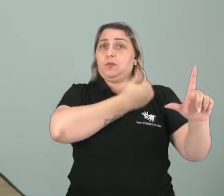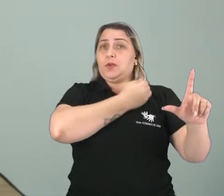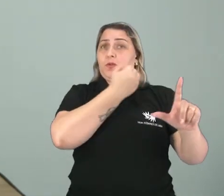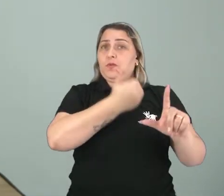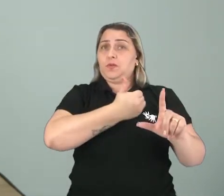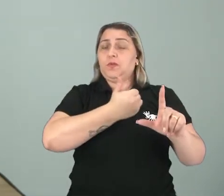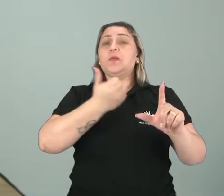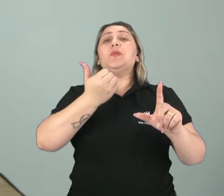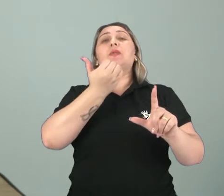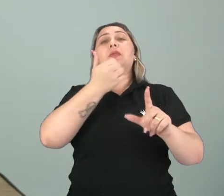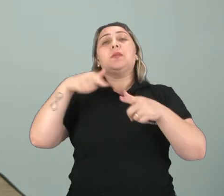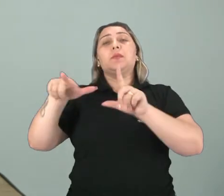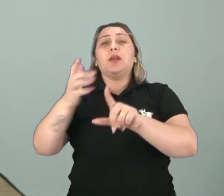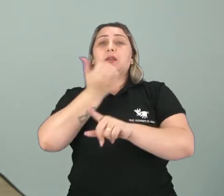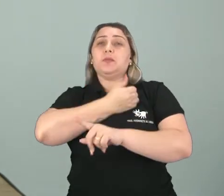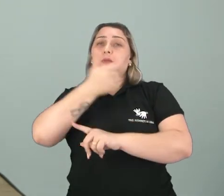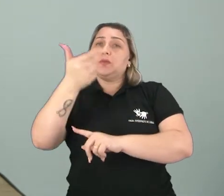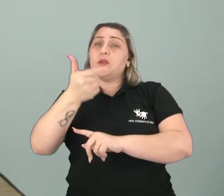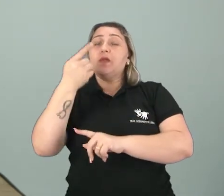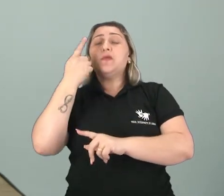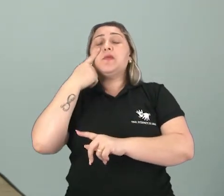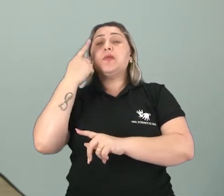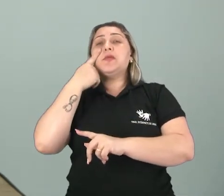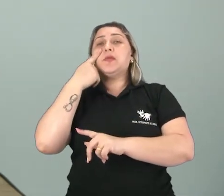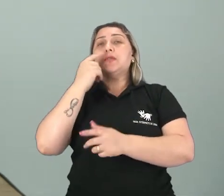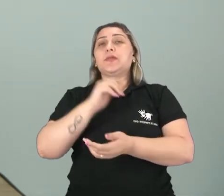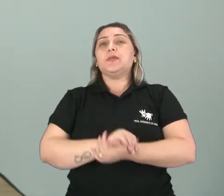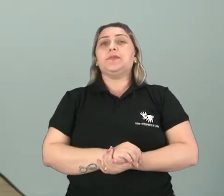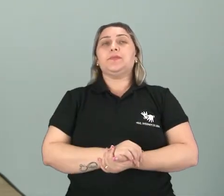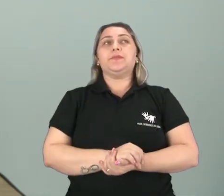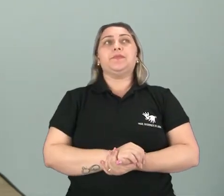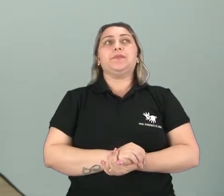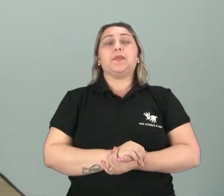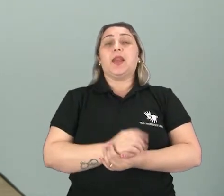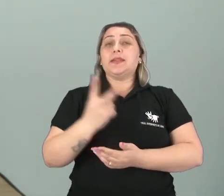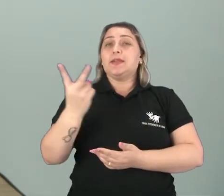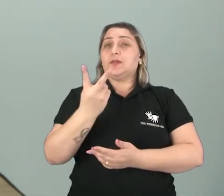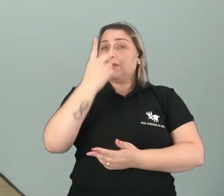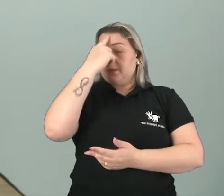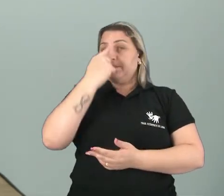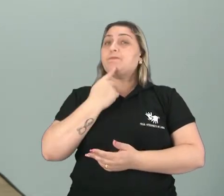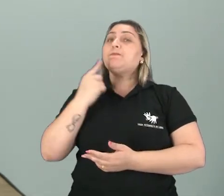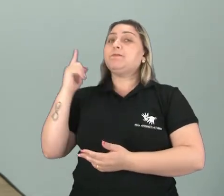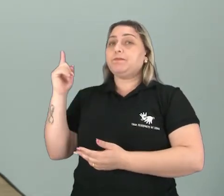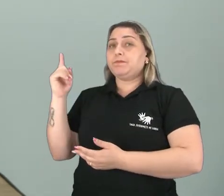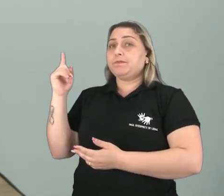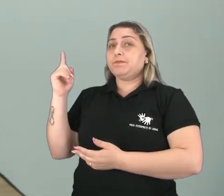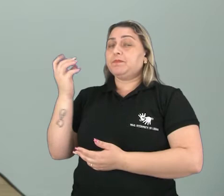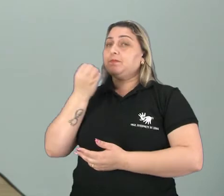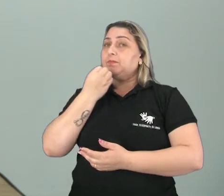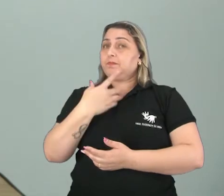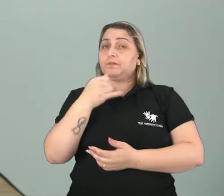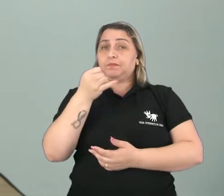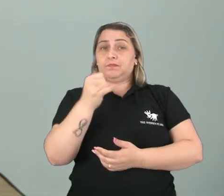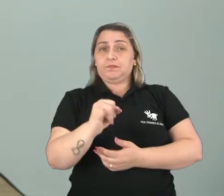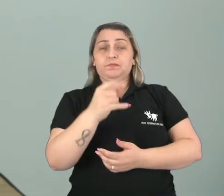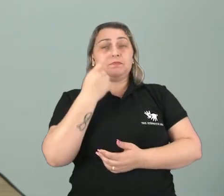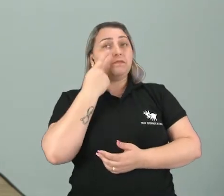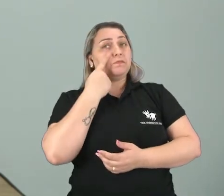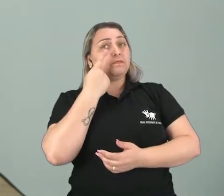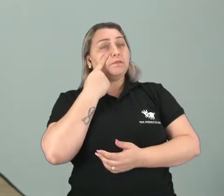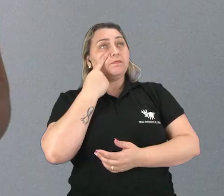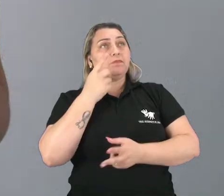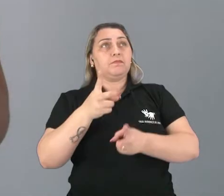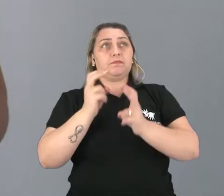1 e a placa de número 2. Observem um pouquinho comigo aqui essas duas imagens. Bom, se você